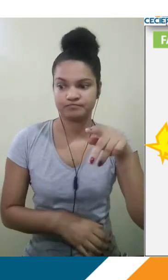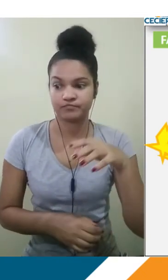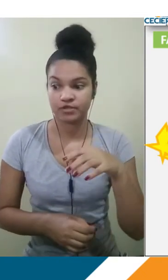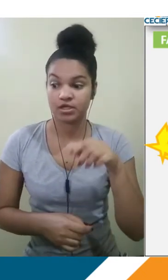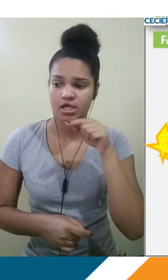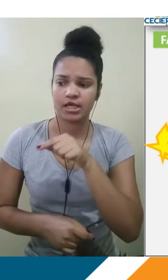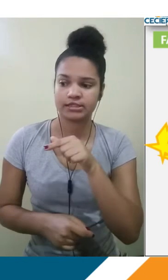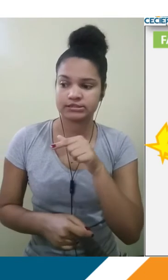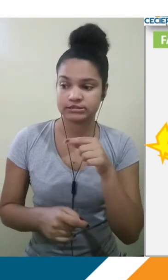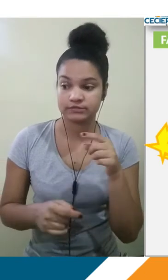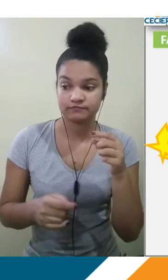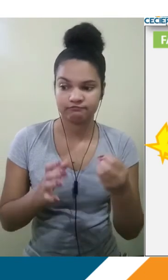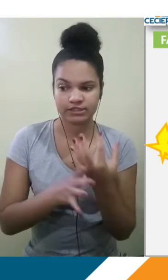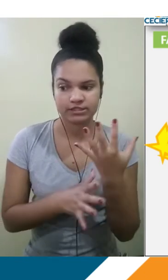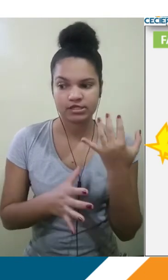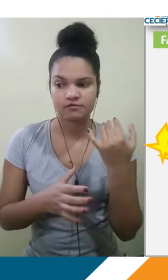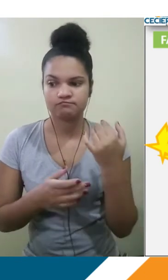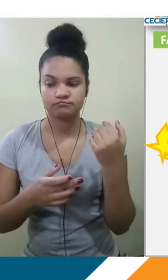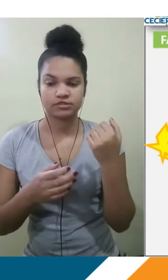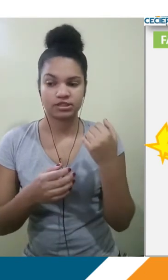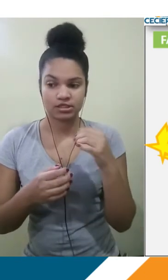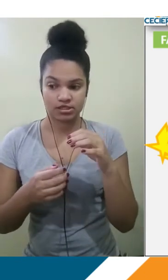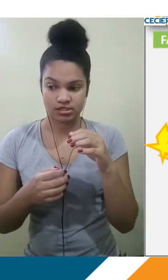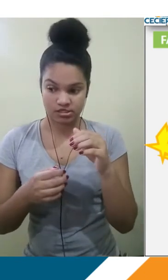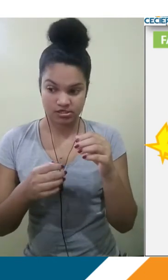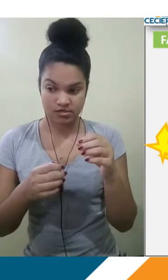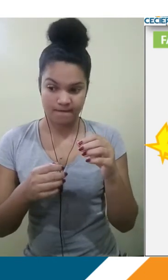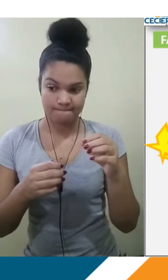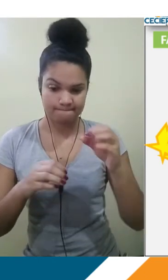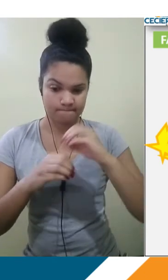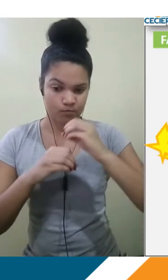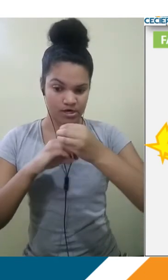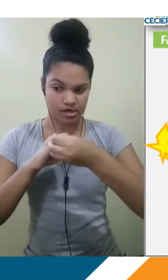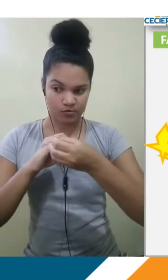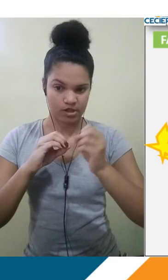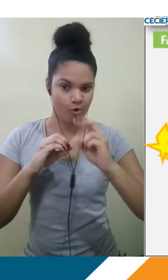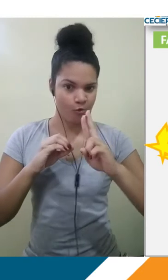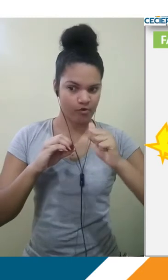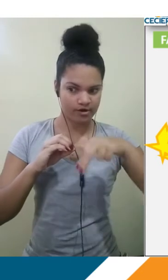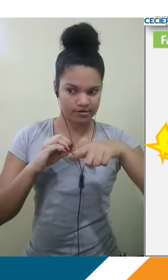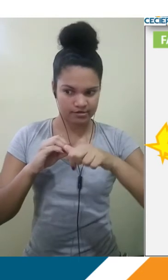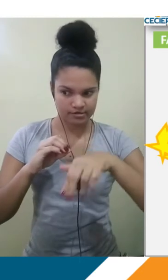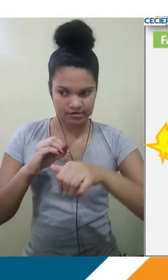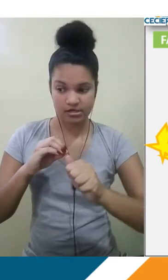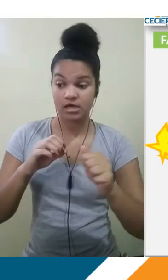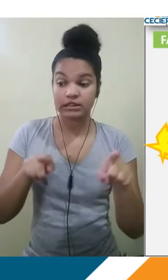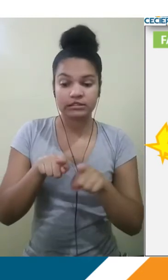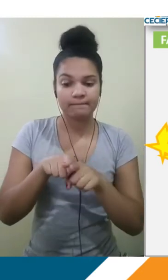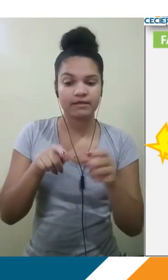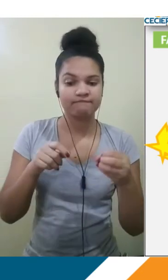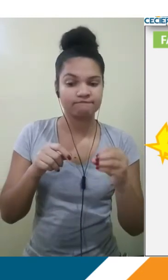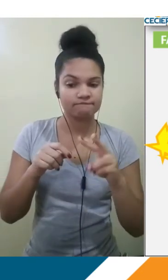como fonte de hidrogênio na próxima fase para montar a molécula orgânica, e o ATP vai servir como fonte de